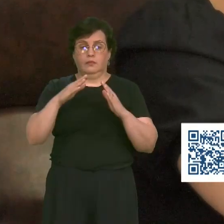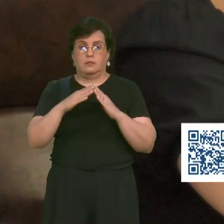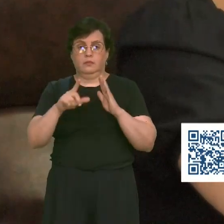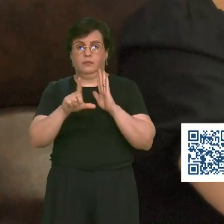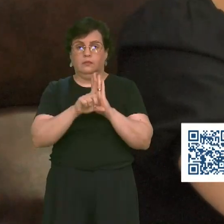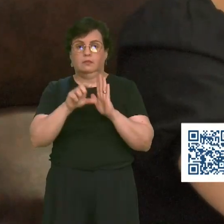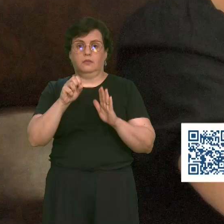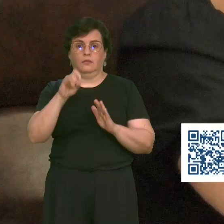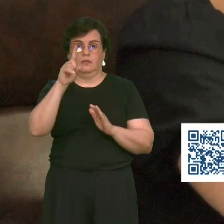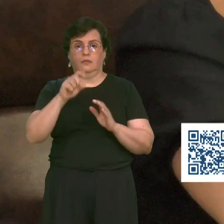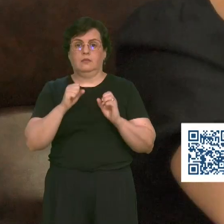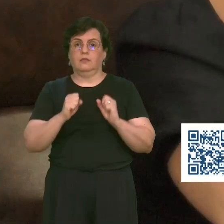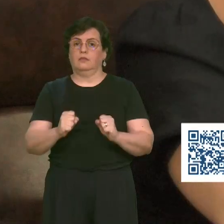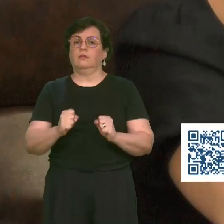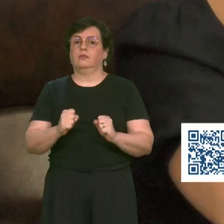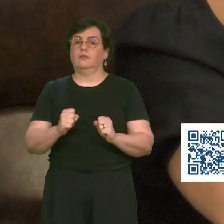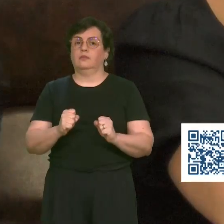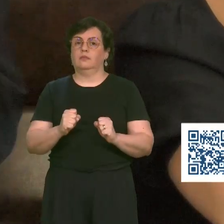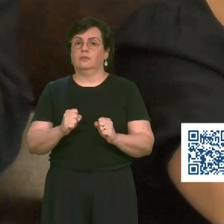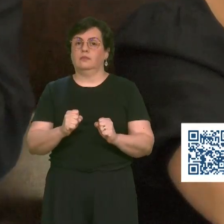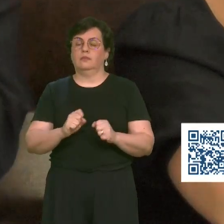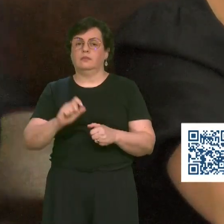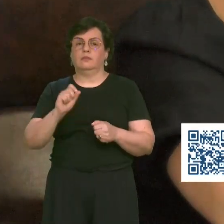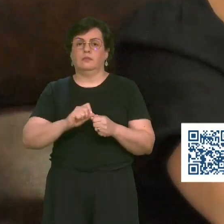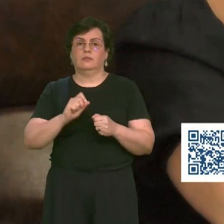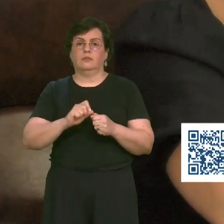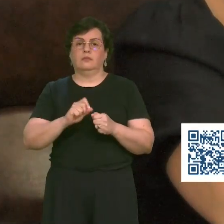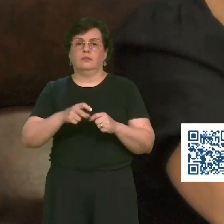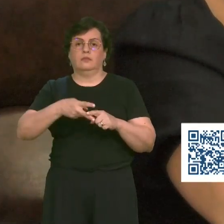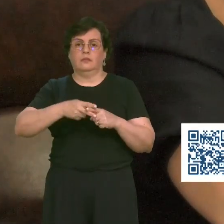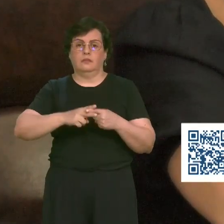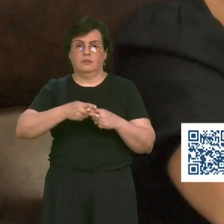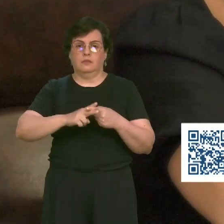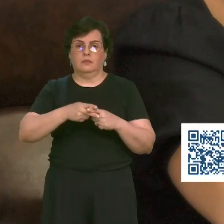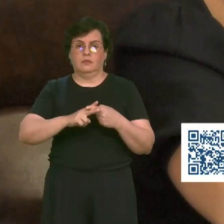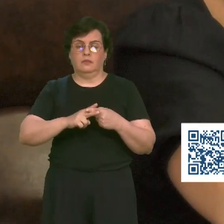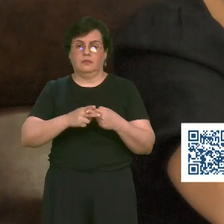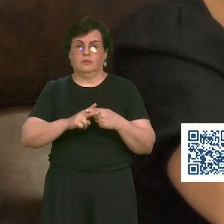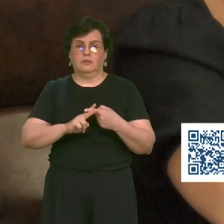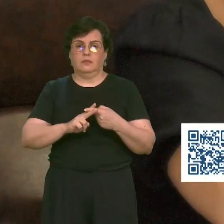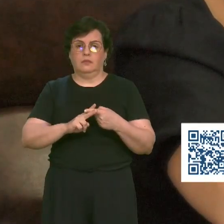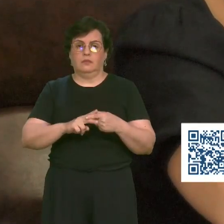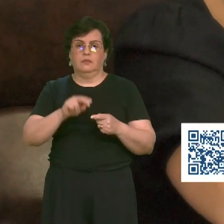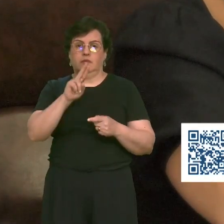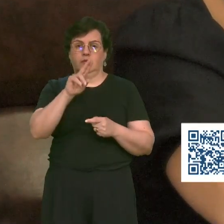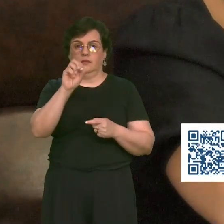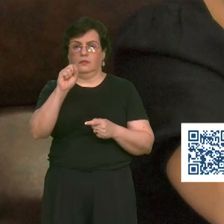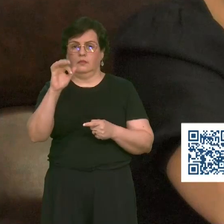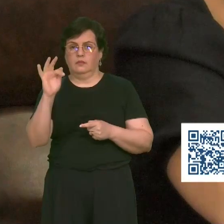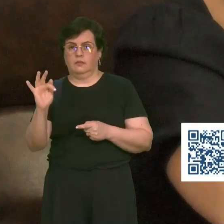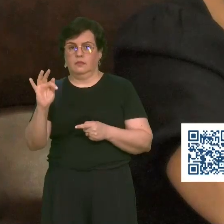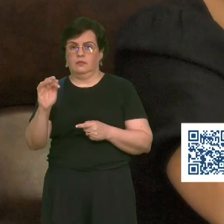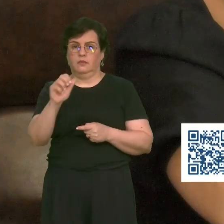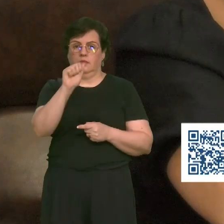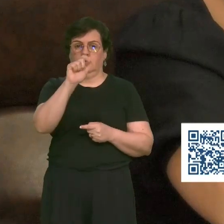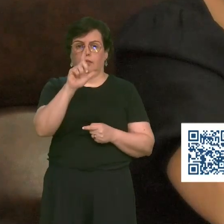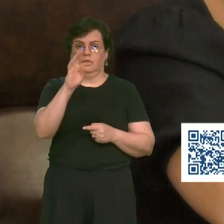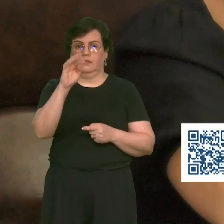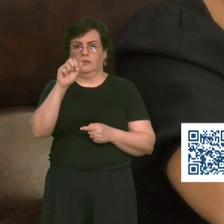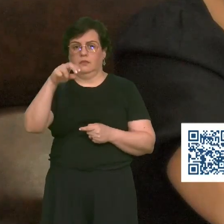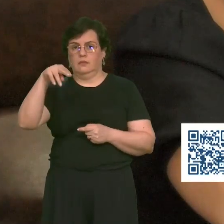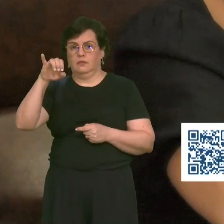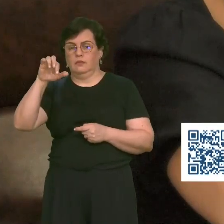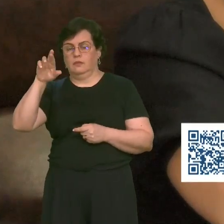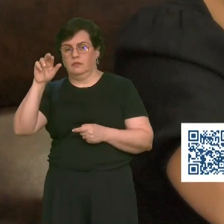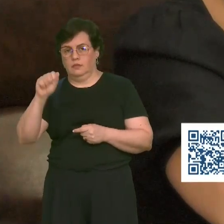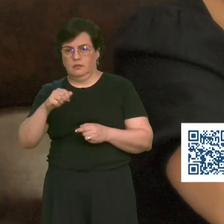de leis sobre a possibilidade de realizar reforma manutenções e adequações na usf Altaneira tais como pintura